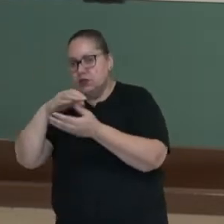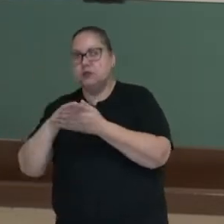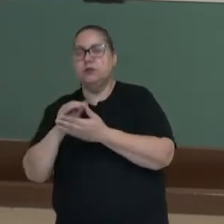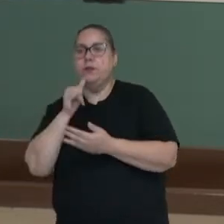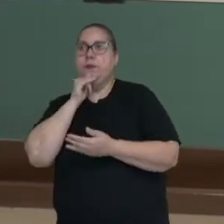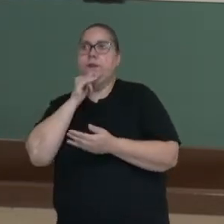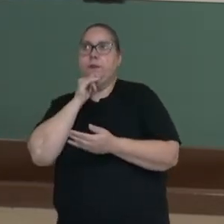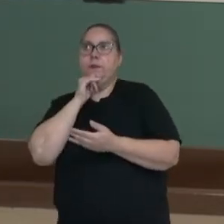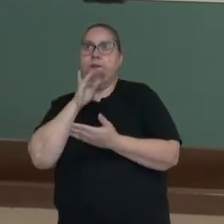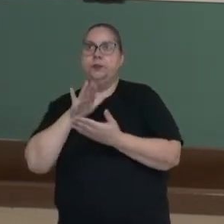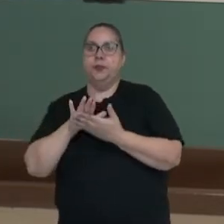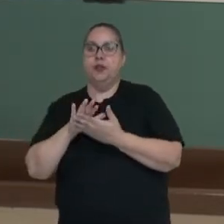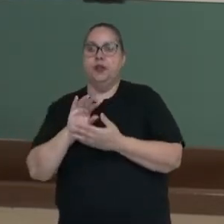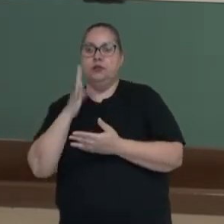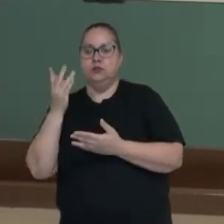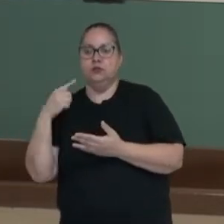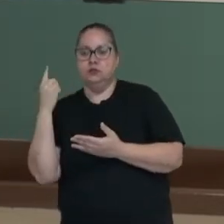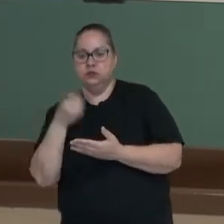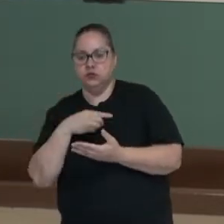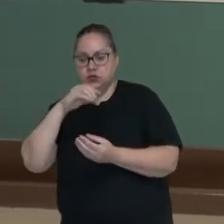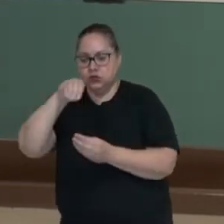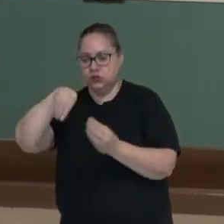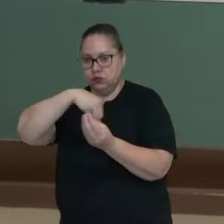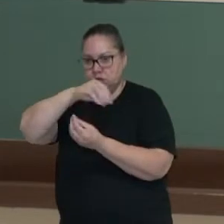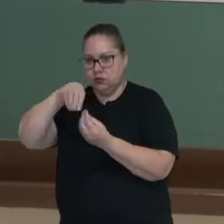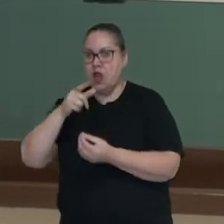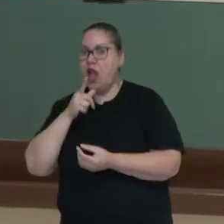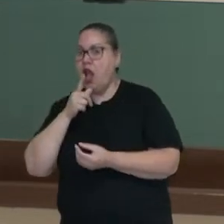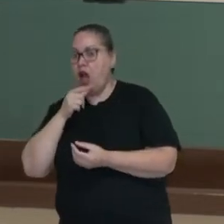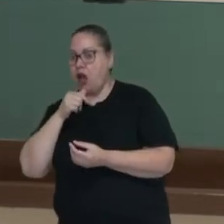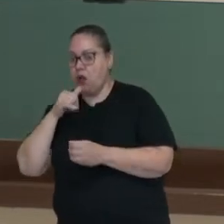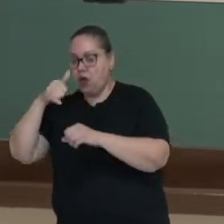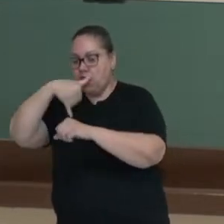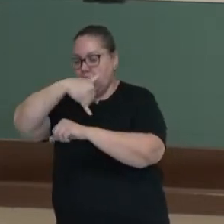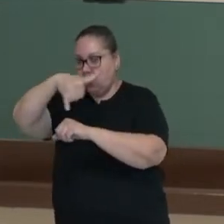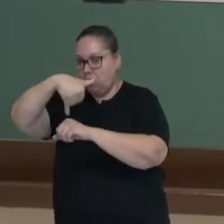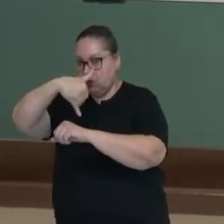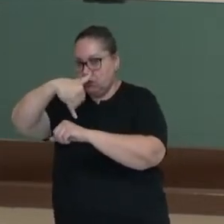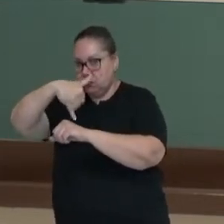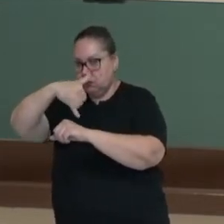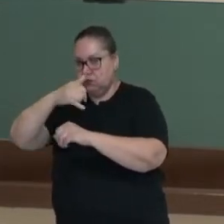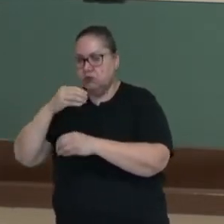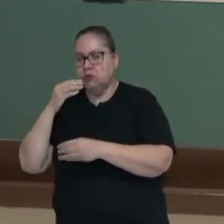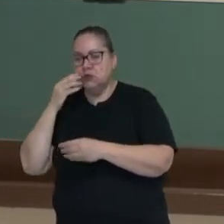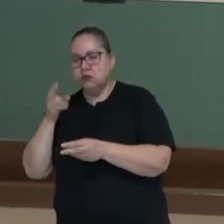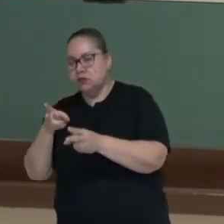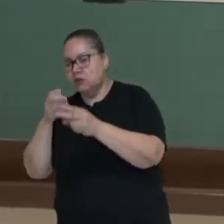Por exemplo, quando nós misturamos a água e o óleo de cozinha, nós